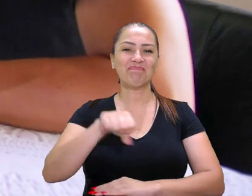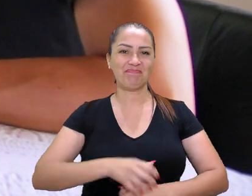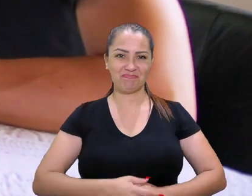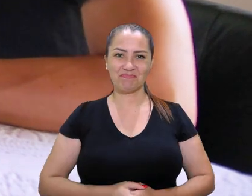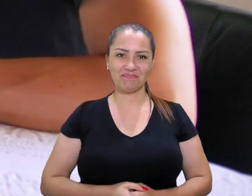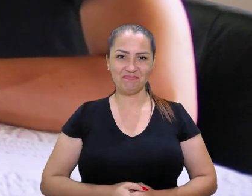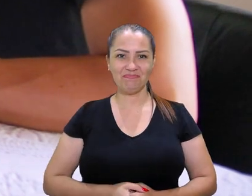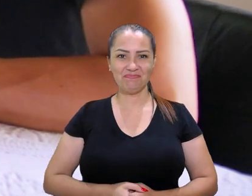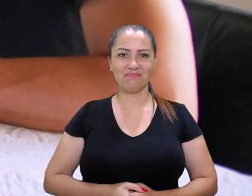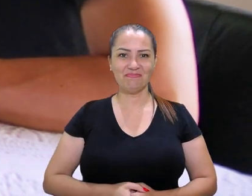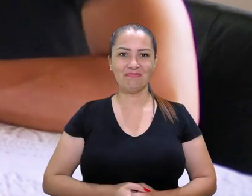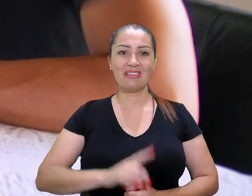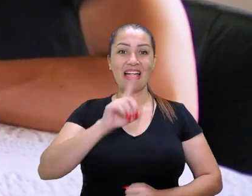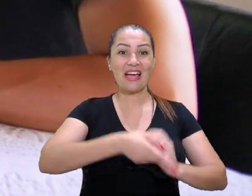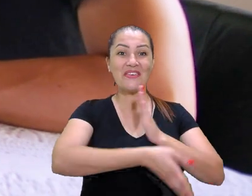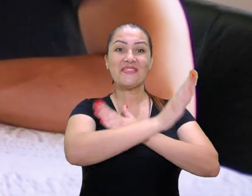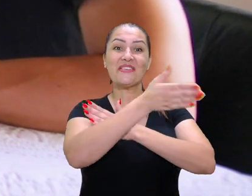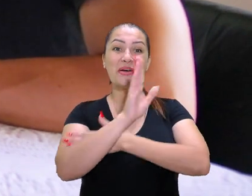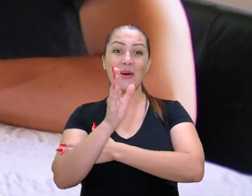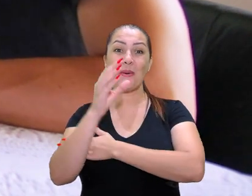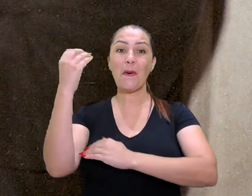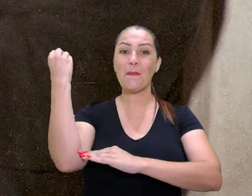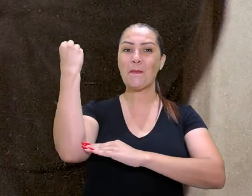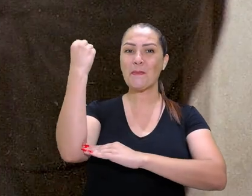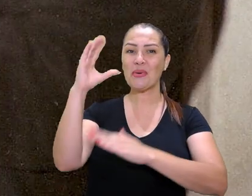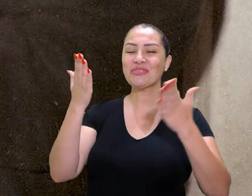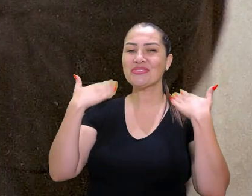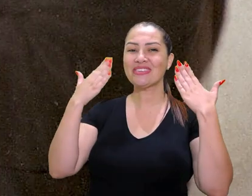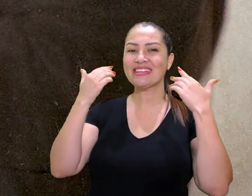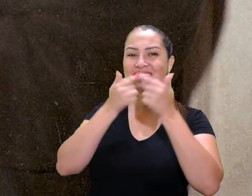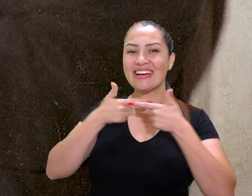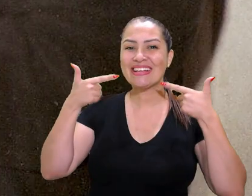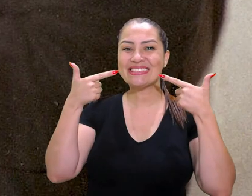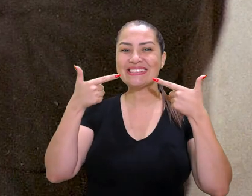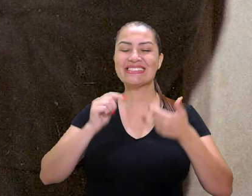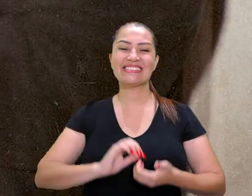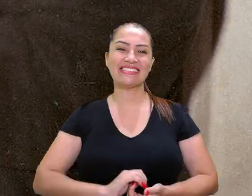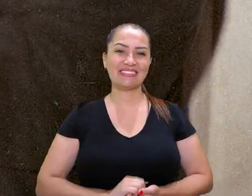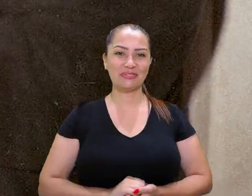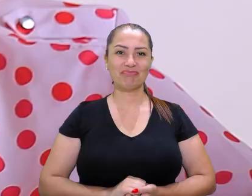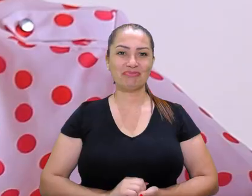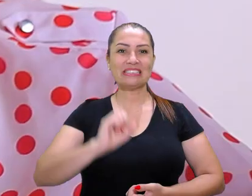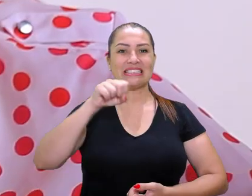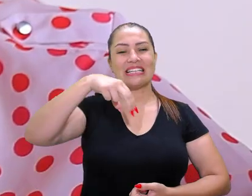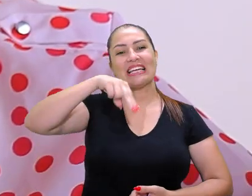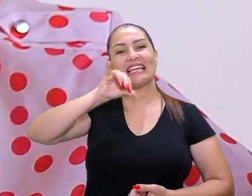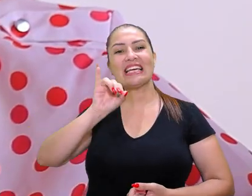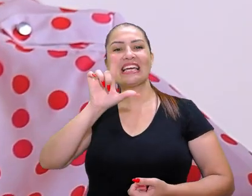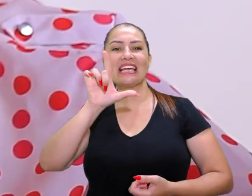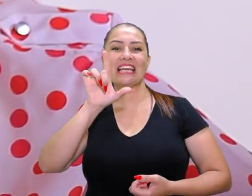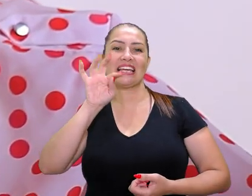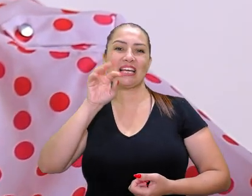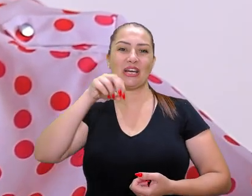a temporada do Porto Verão Alegre, que a gente teve no Newton Filho. Casa do Newton Filho. E nós